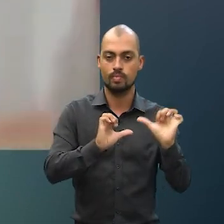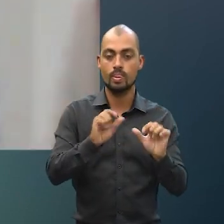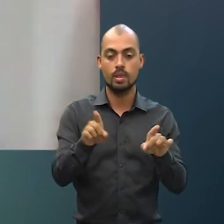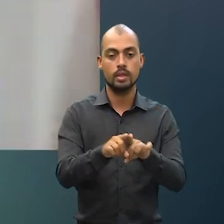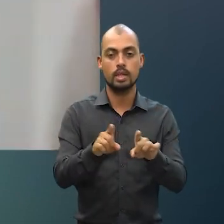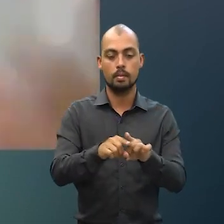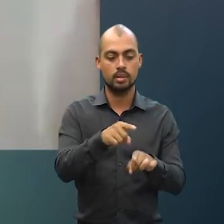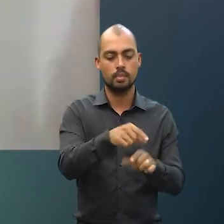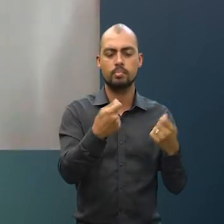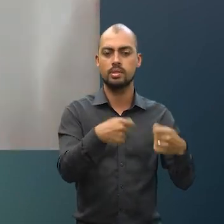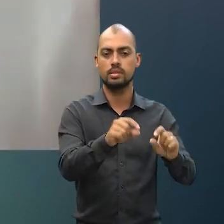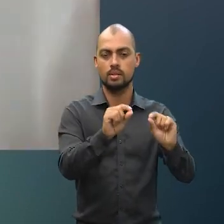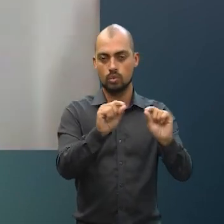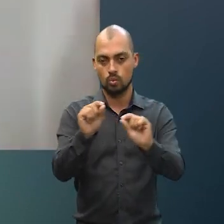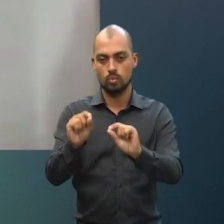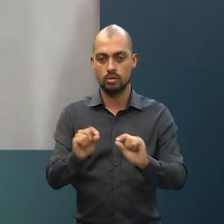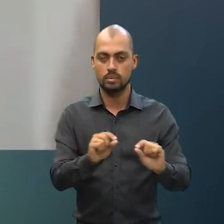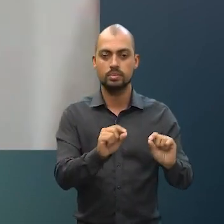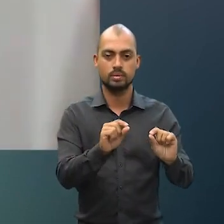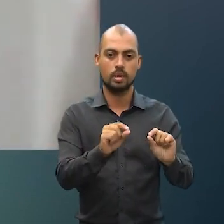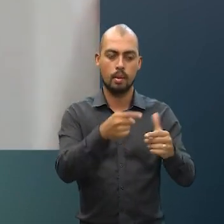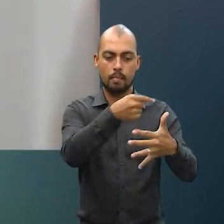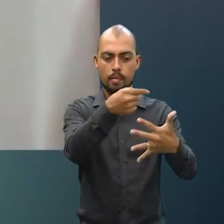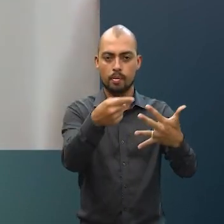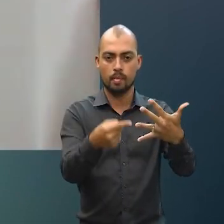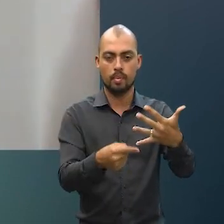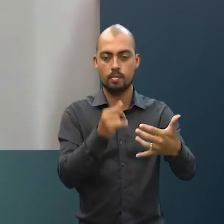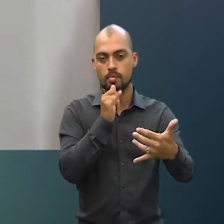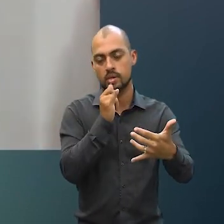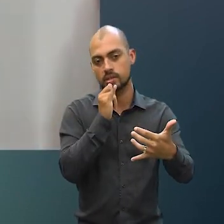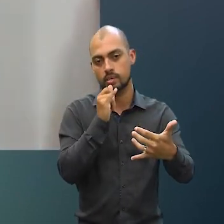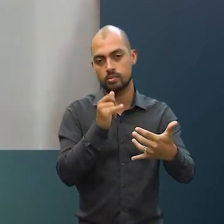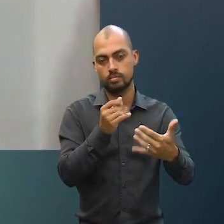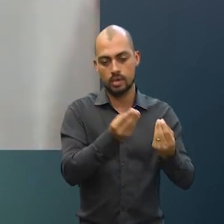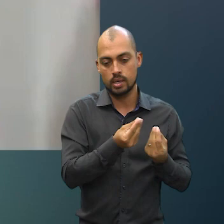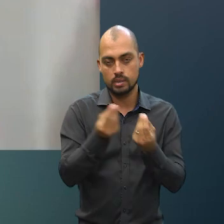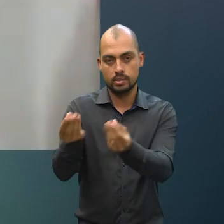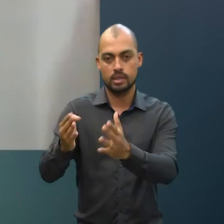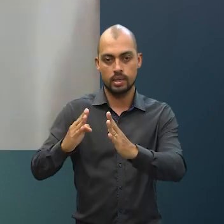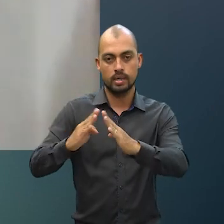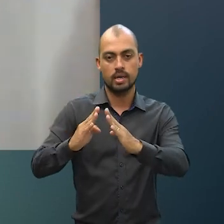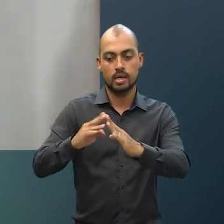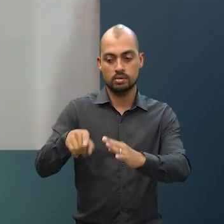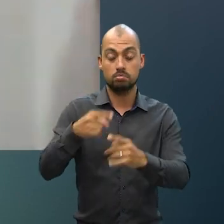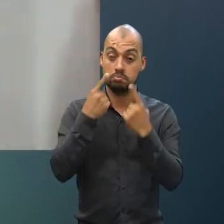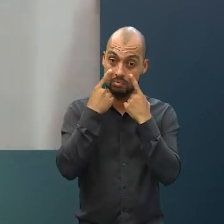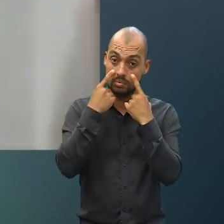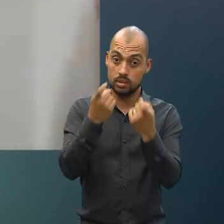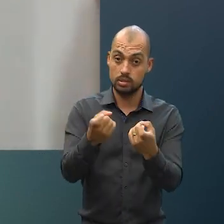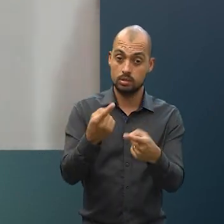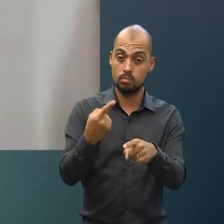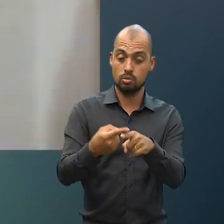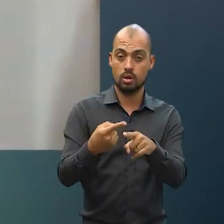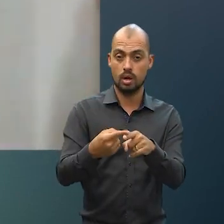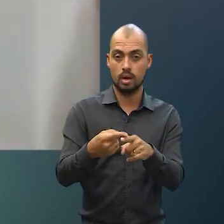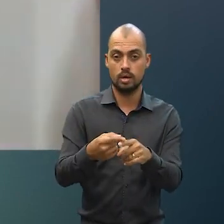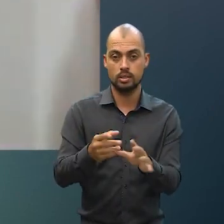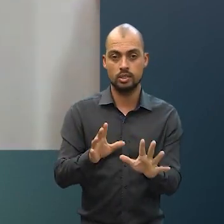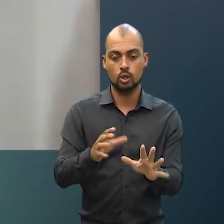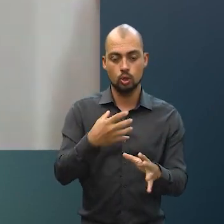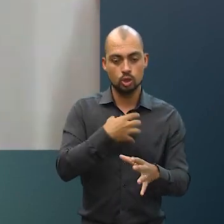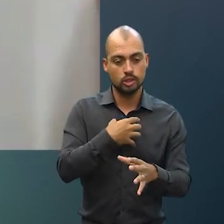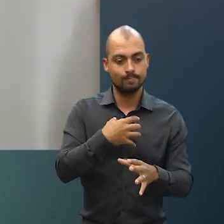novas necessidades surgindo, né? Então, o exemplo do delivery, assim, ele é sempre interessante porque ele reflete bastante